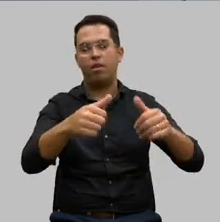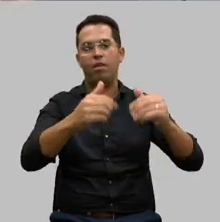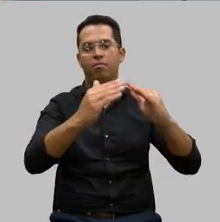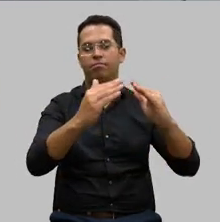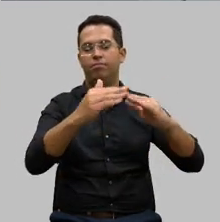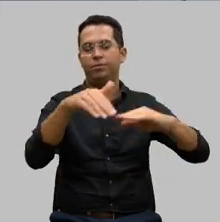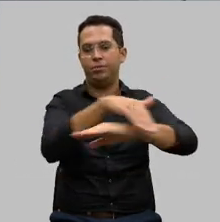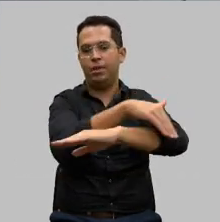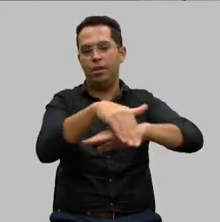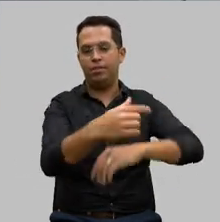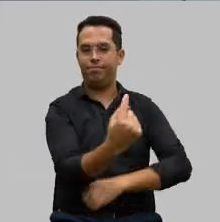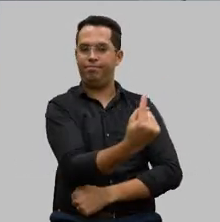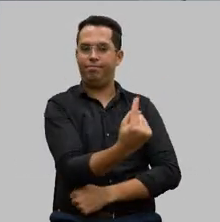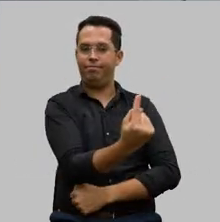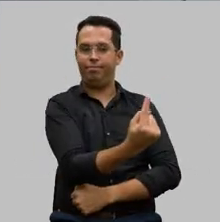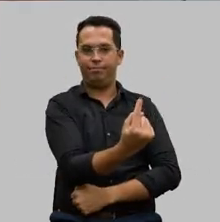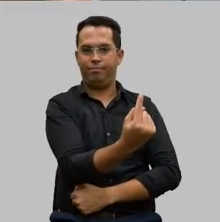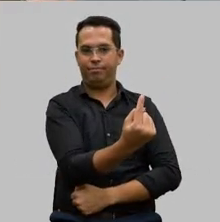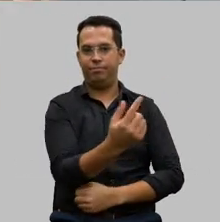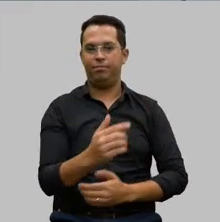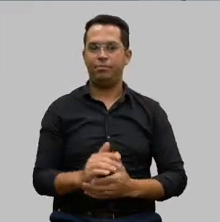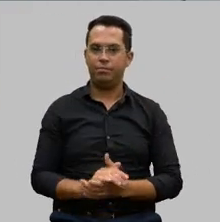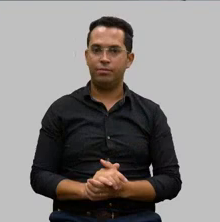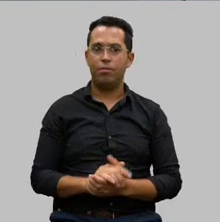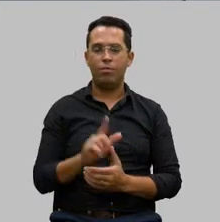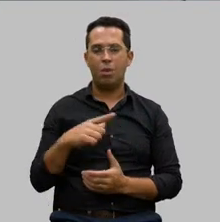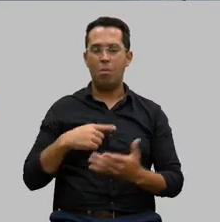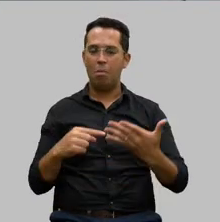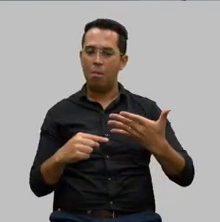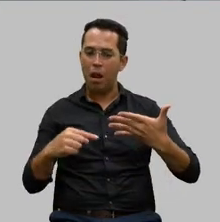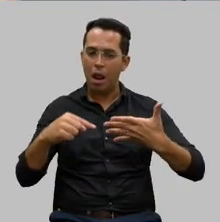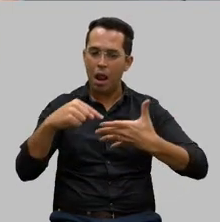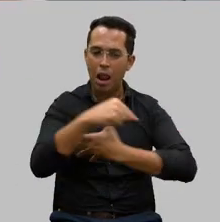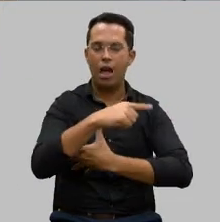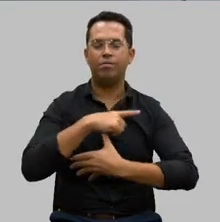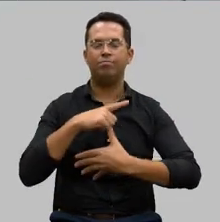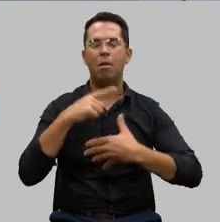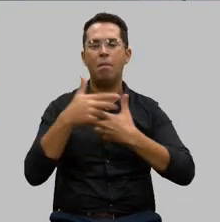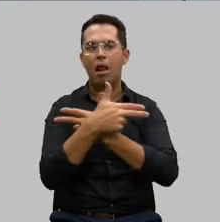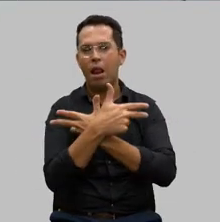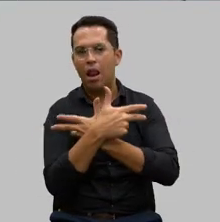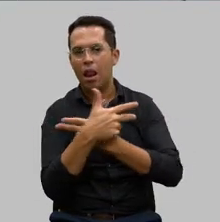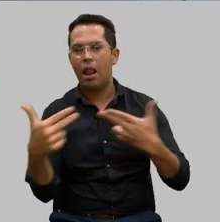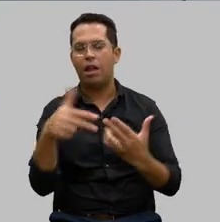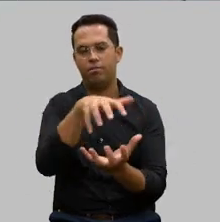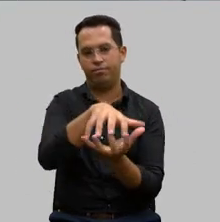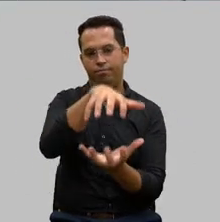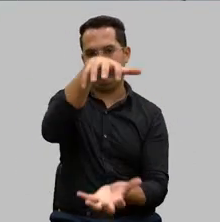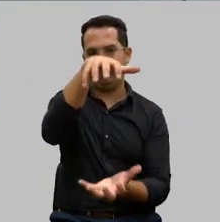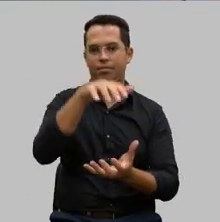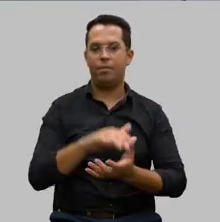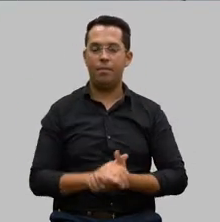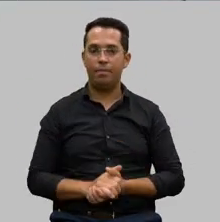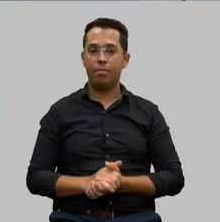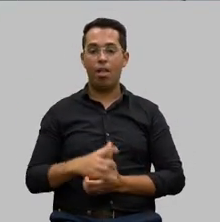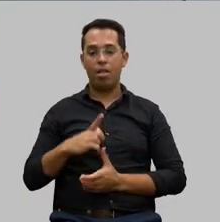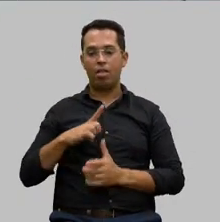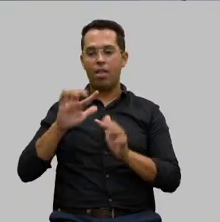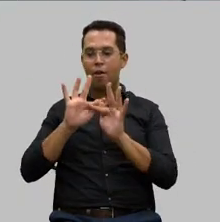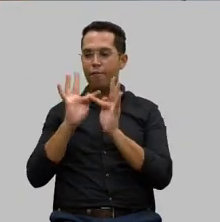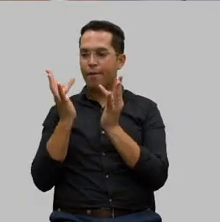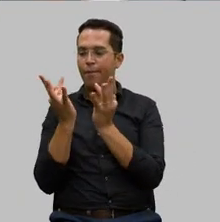Aliás o o o o que que acontece o assunto é muito amplo né tem a curatela do idoso tem a família que pega a curatela e some